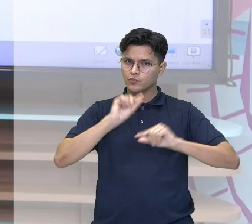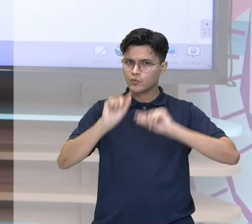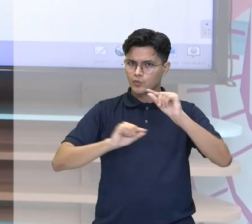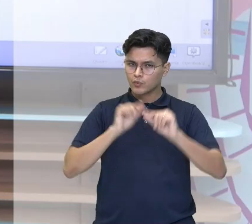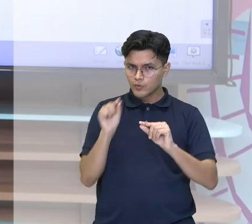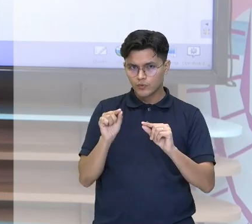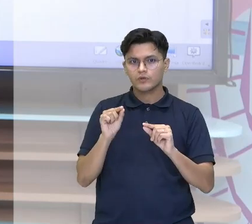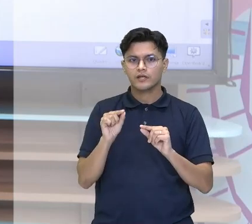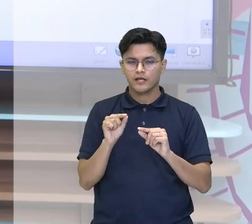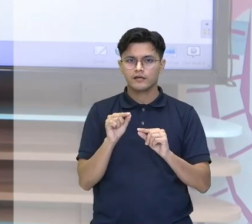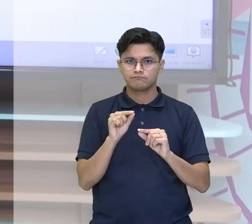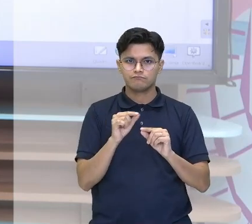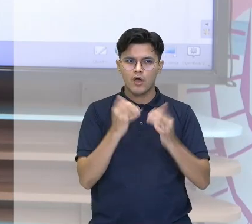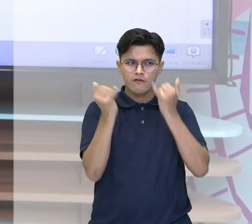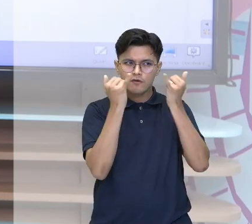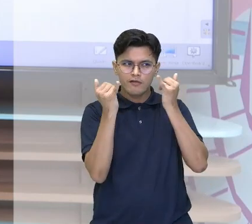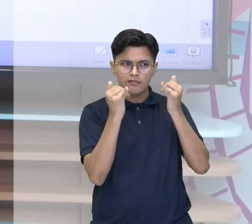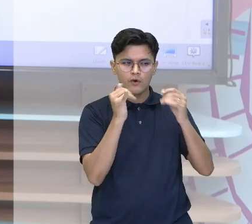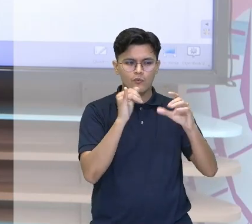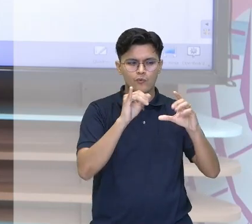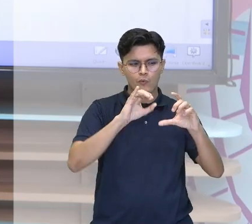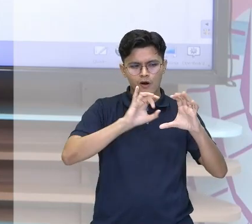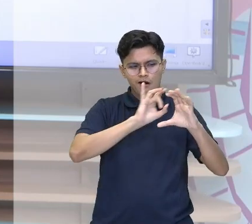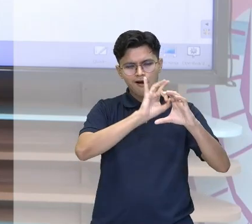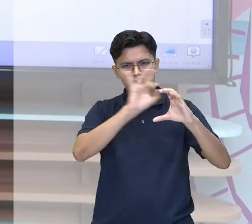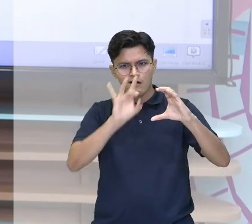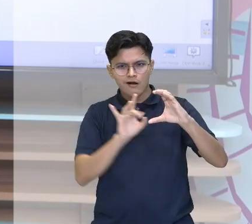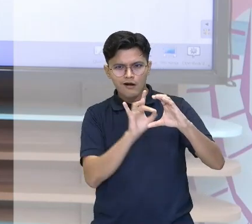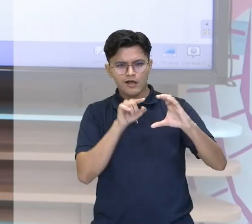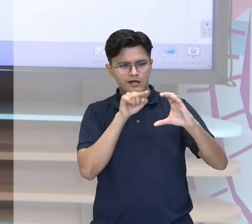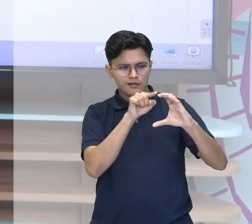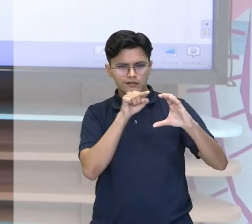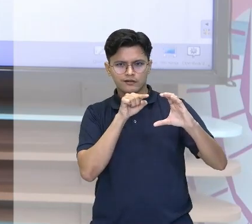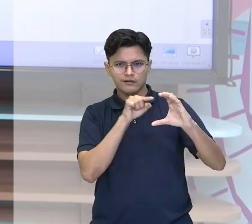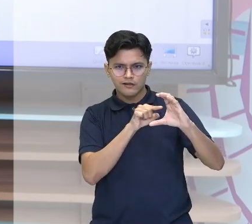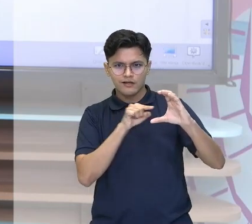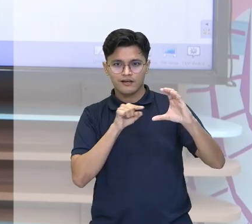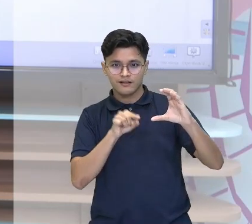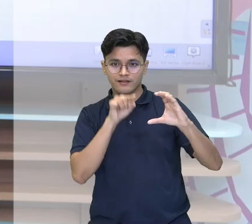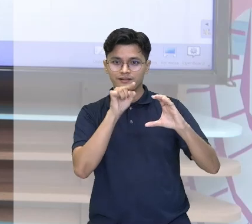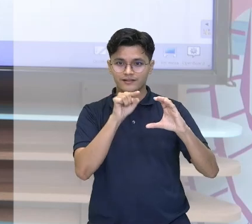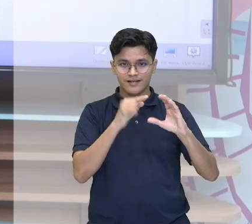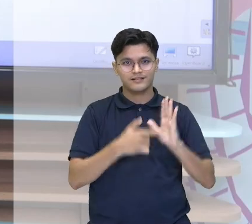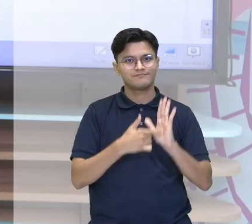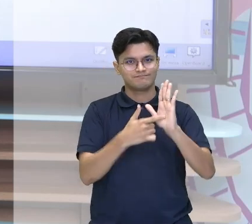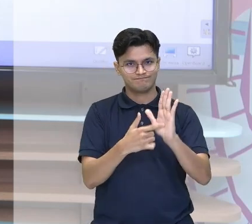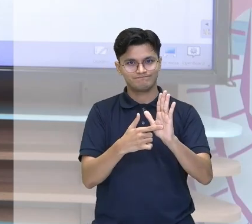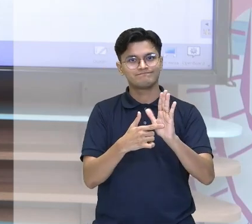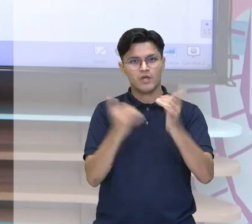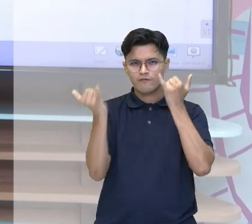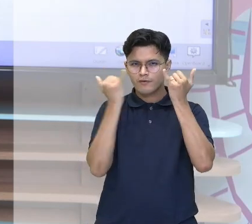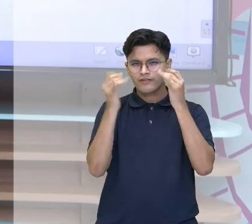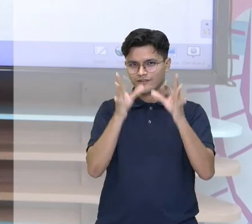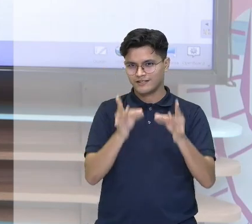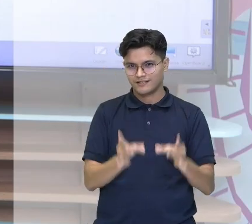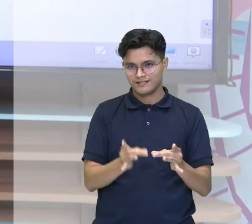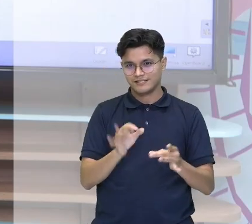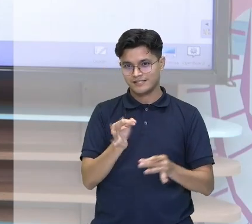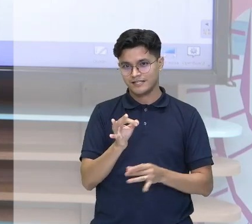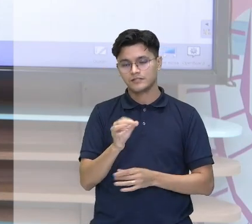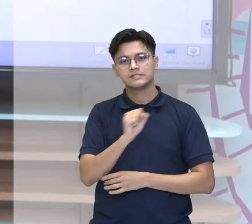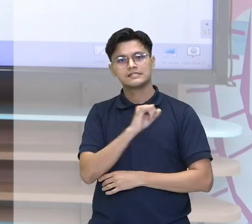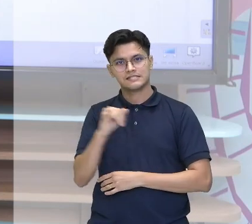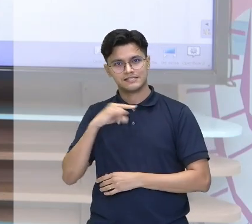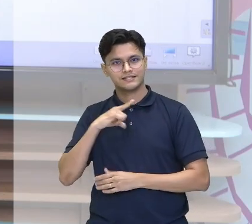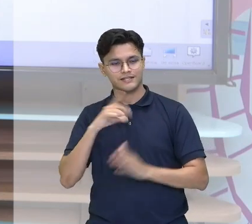das informações e aquelas informações elas vão ali aparecendo. Se de repente está num texto, numa questão ali, numa prova, num